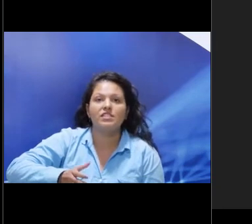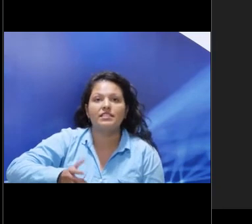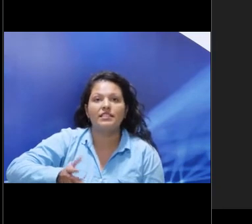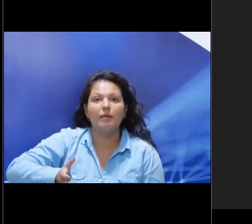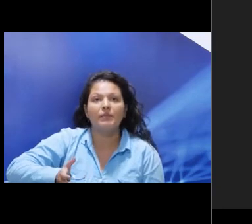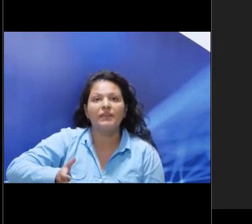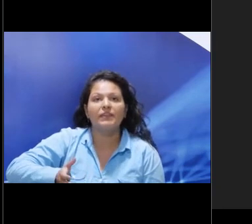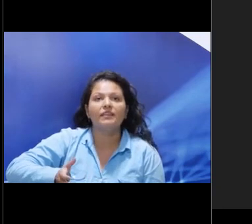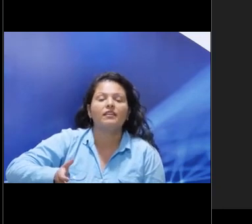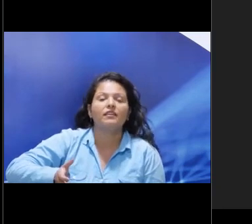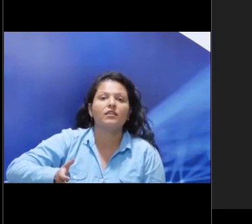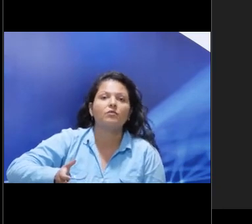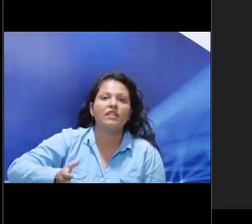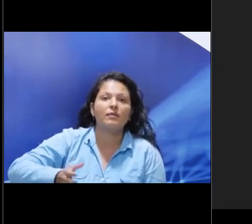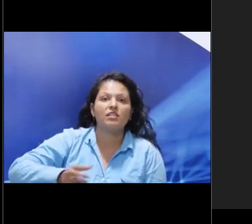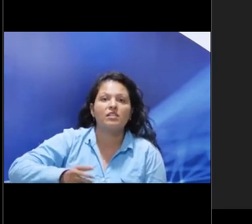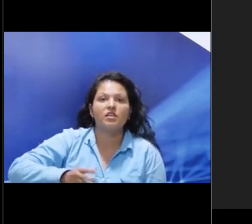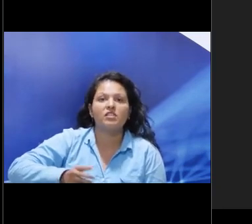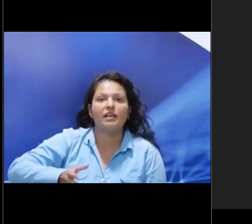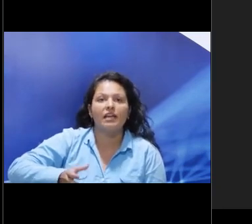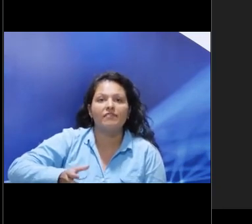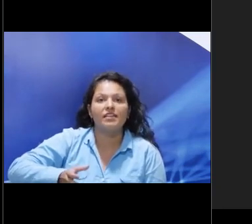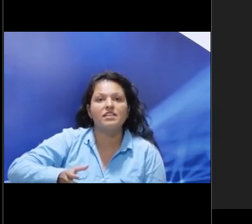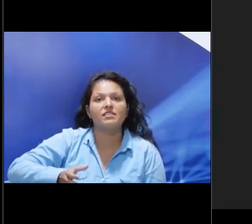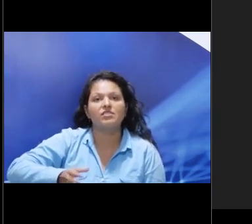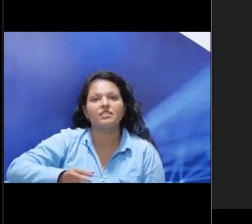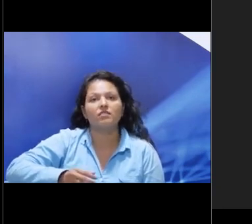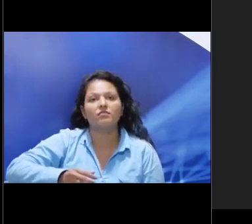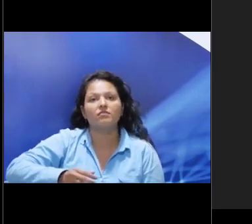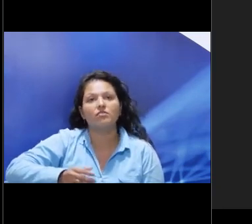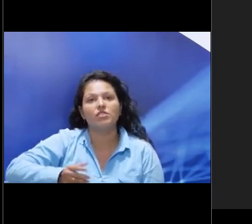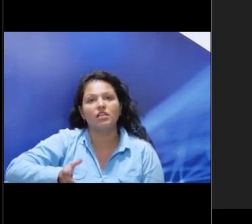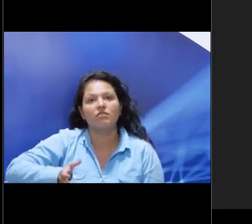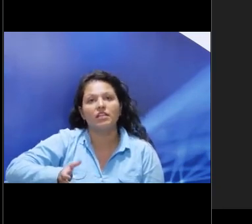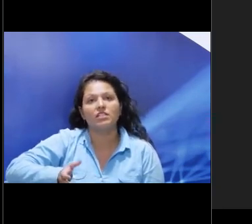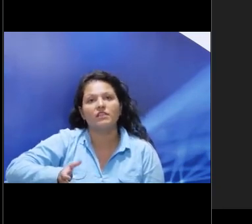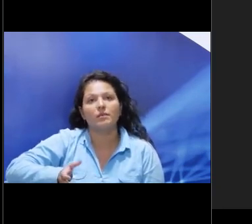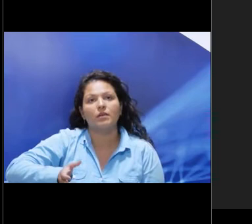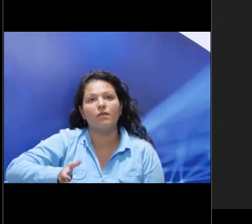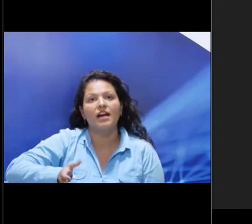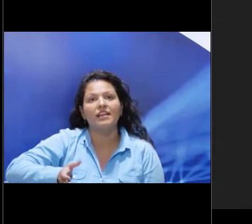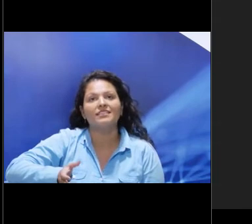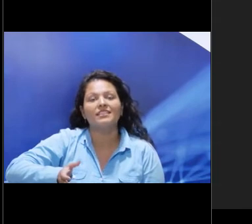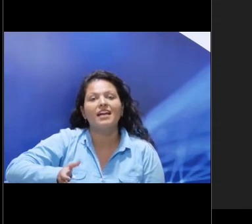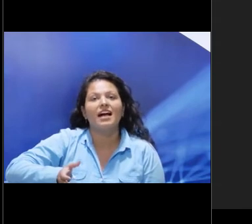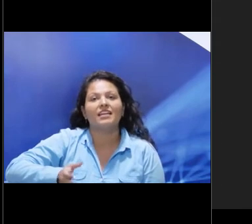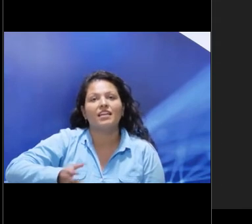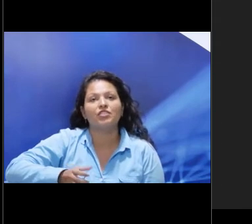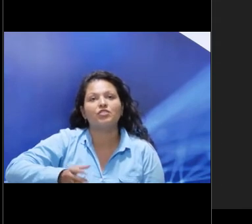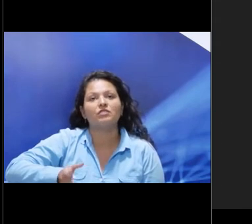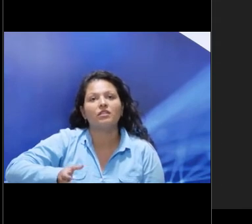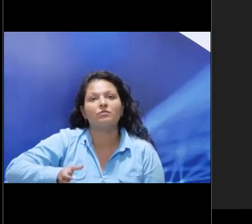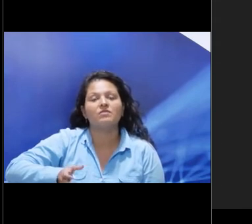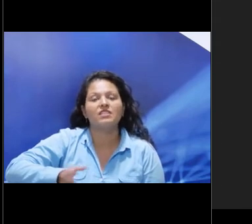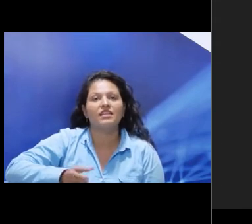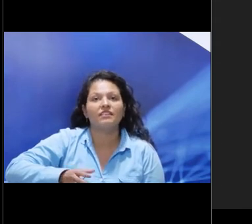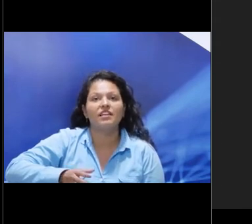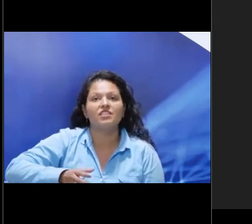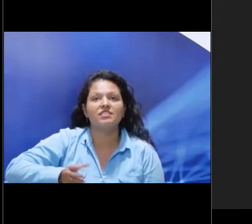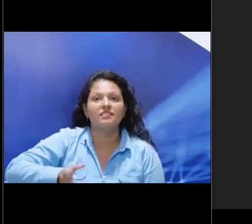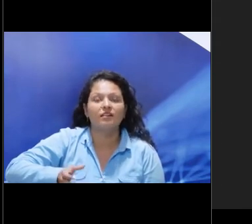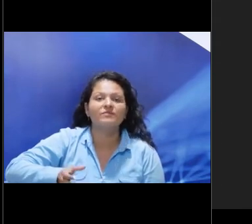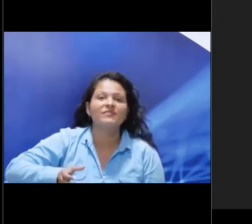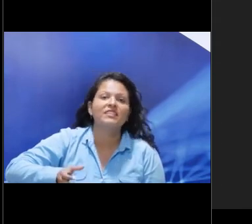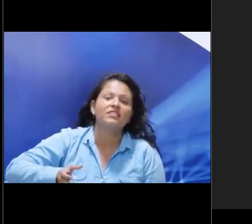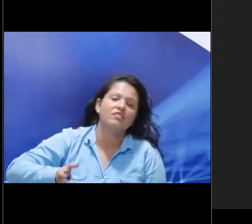executivo da Gestap. Então, o tema da nossa próxima live é esse: gestão da rotina lucrativa na pecuária. Acredite ou não, o segredo é